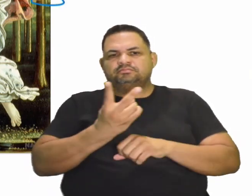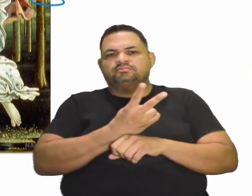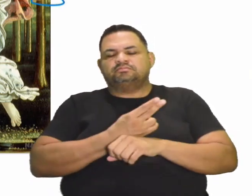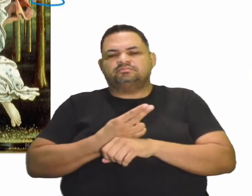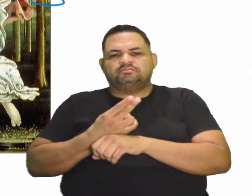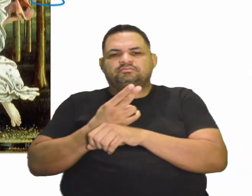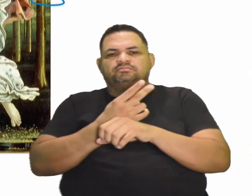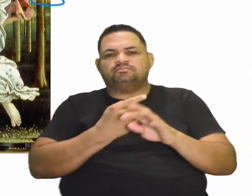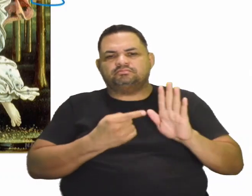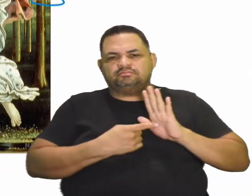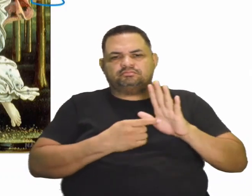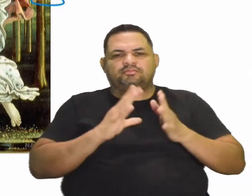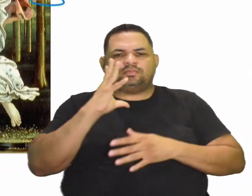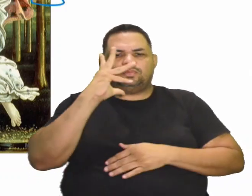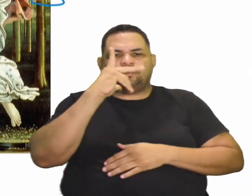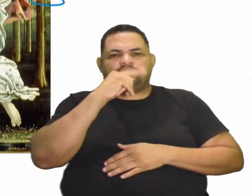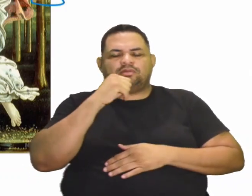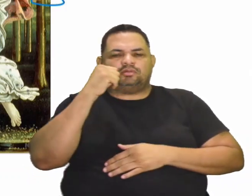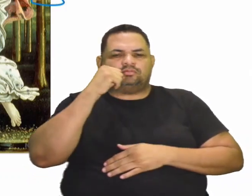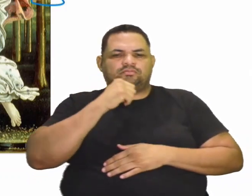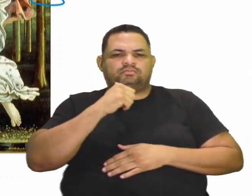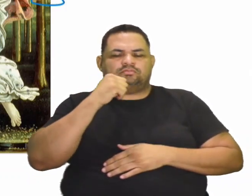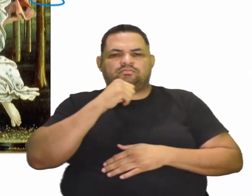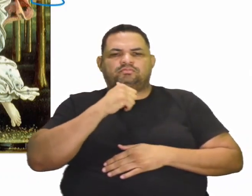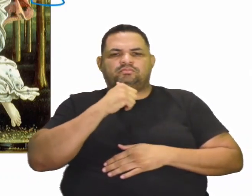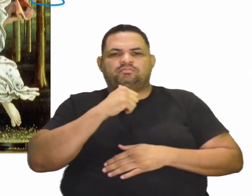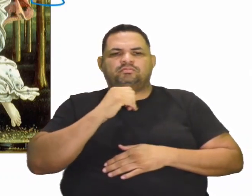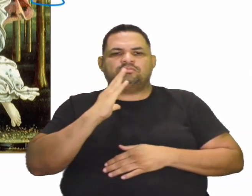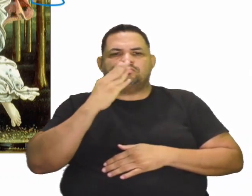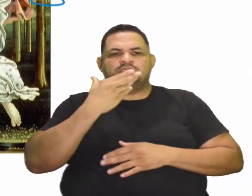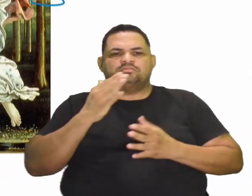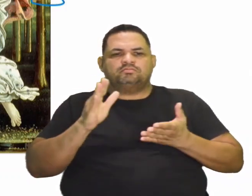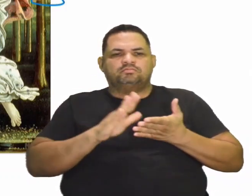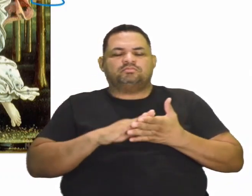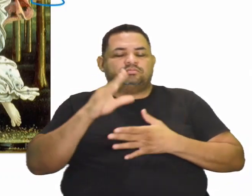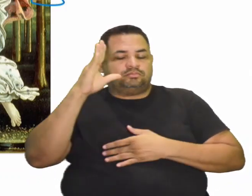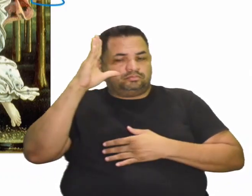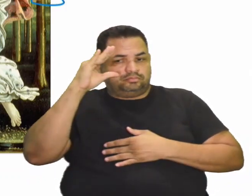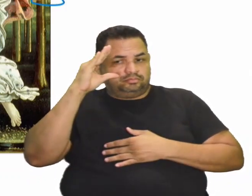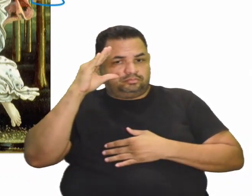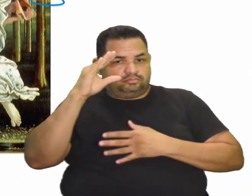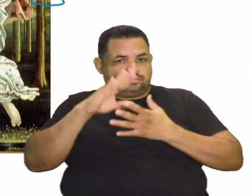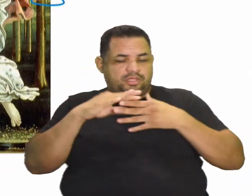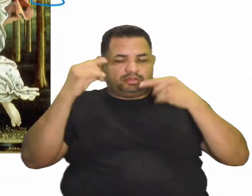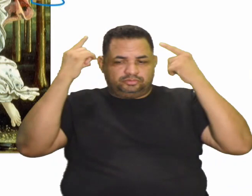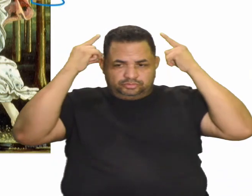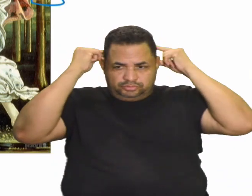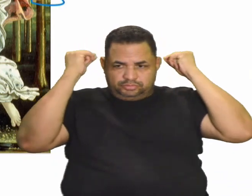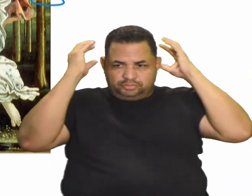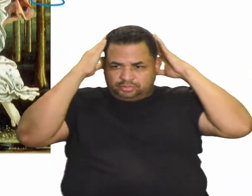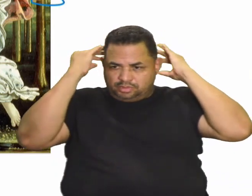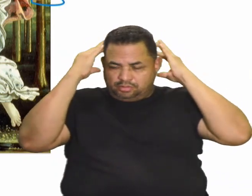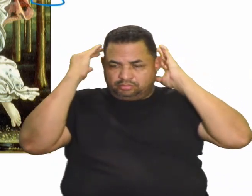aí a beleza feminina. E aí, interessante com os cabelos, né, da deusa